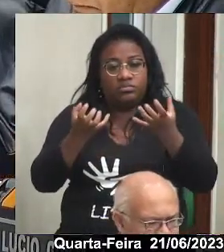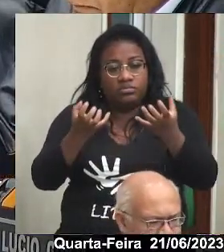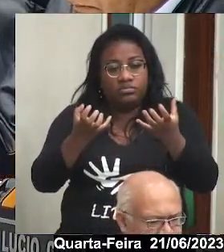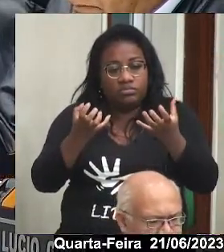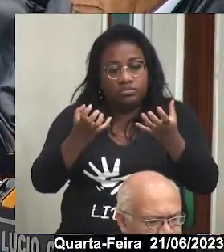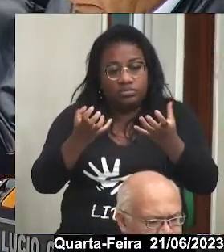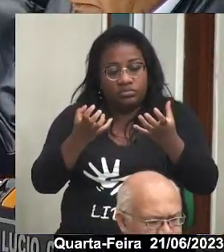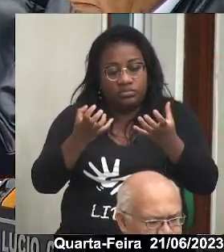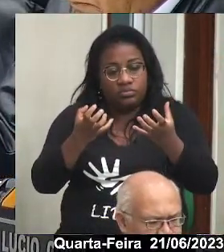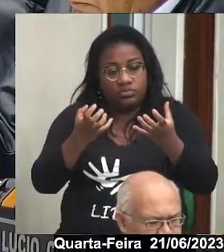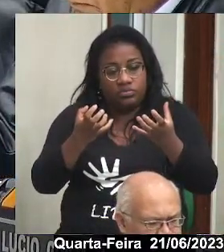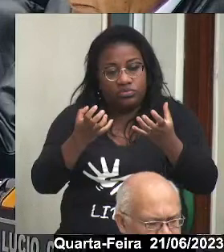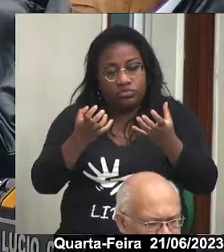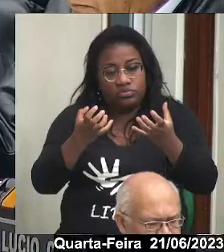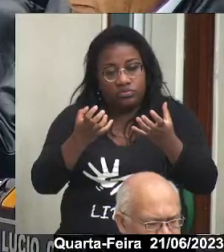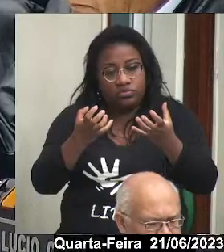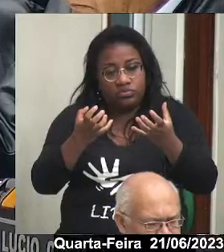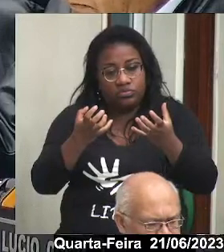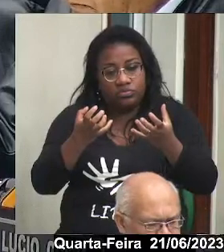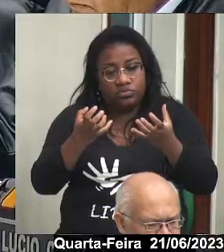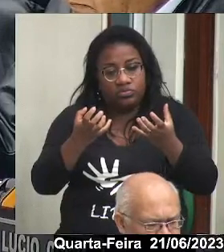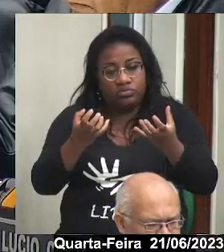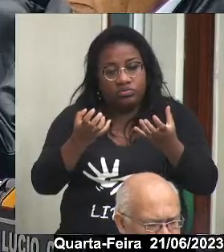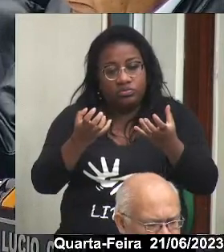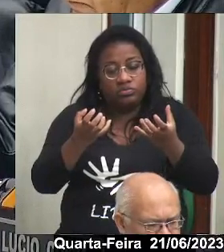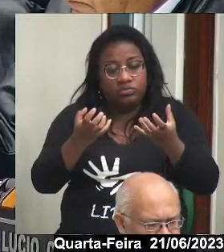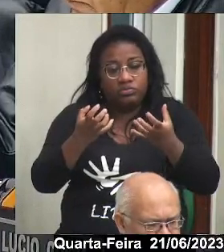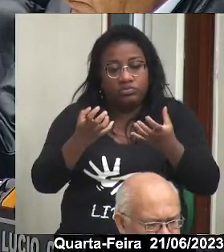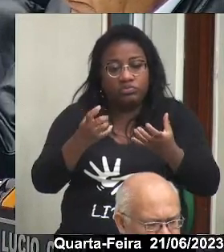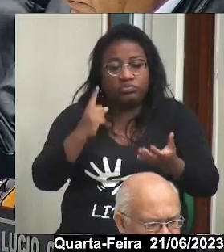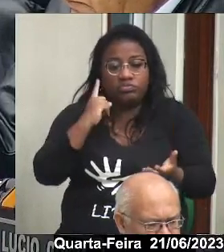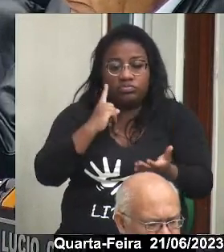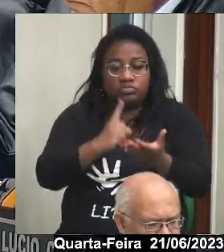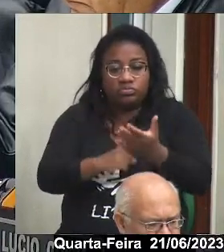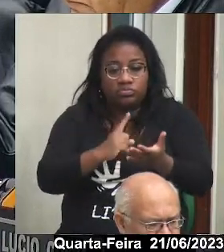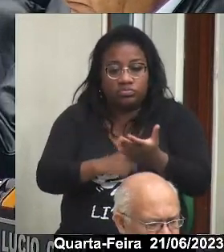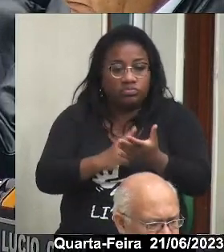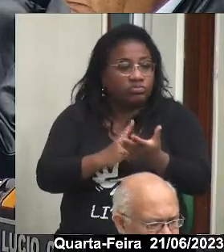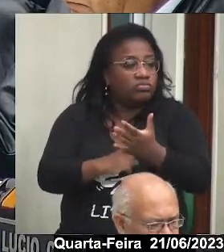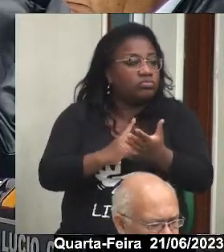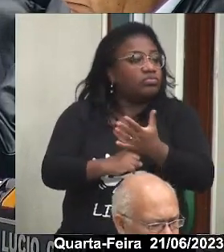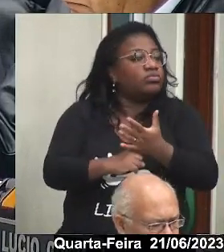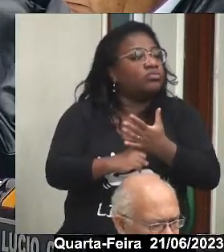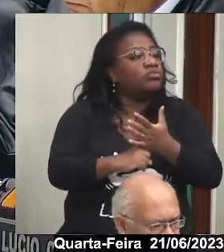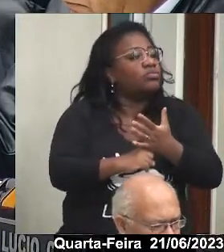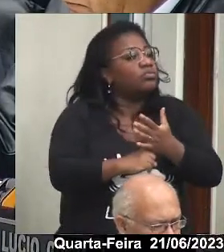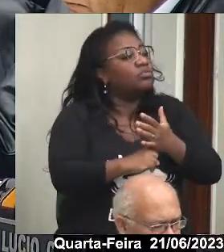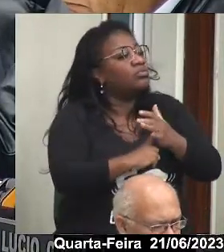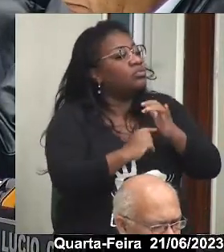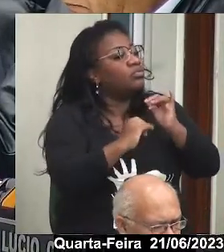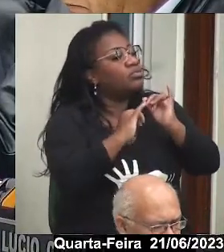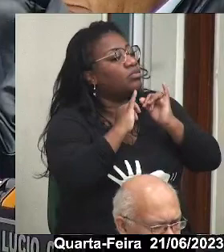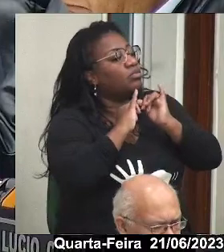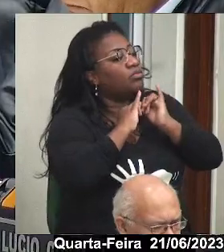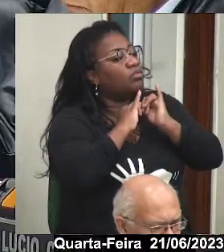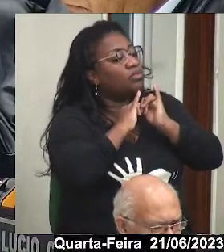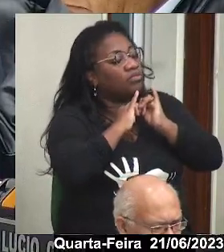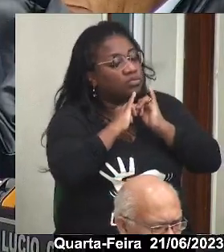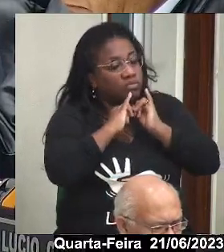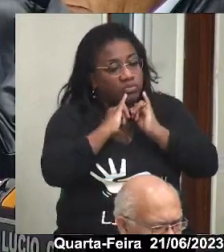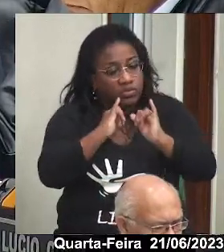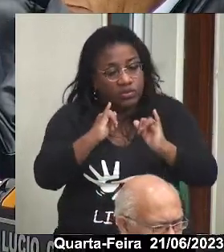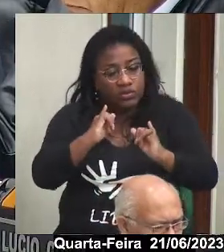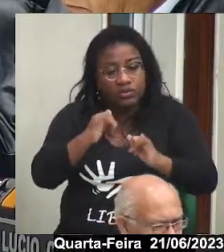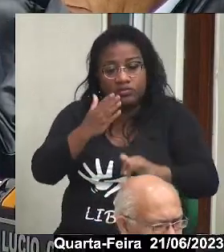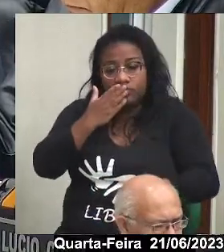quero por mais uma vez também reafirmar o meu compromisso com vocês, dizer a vocês que